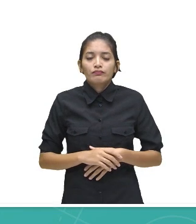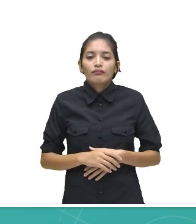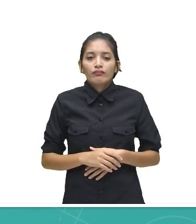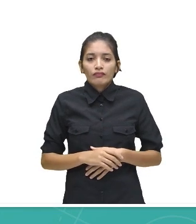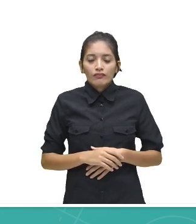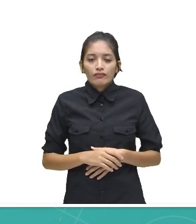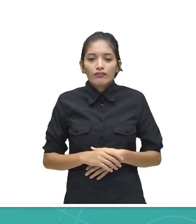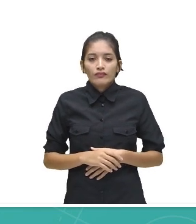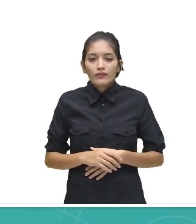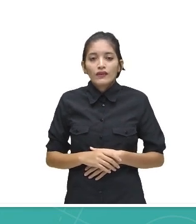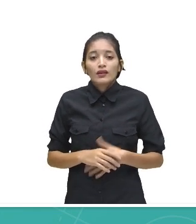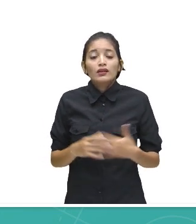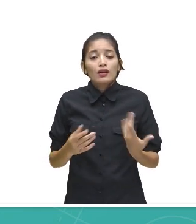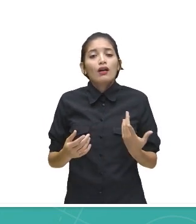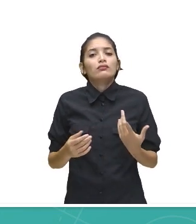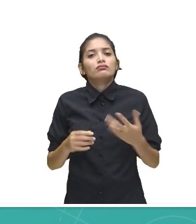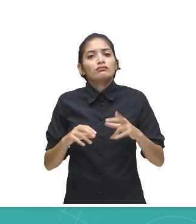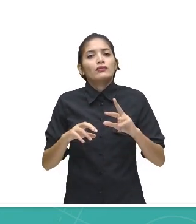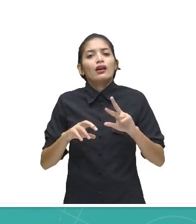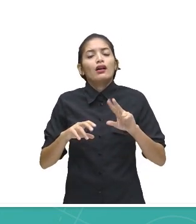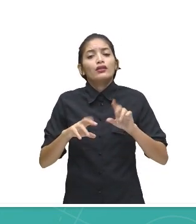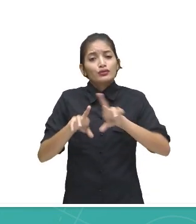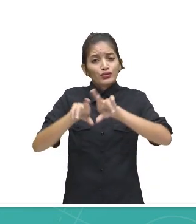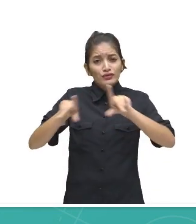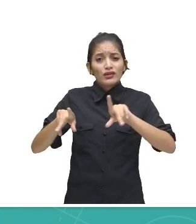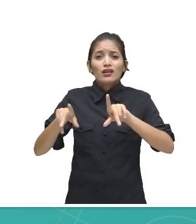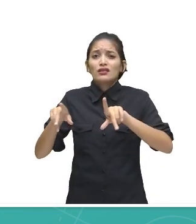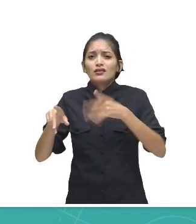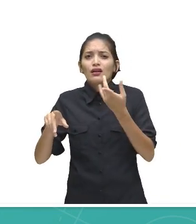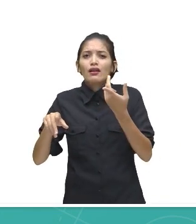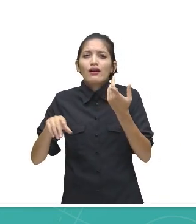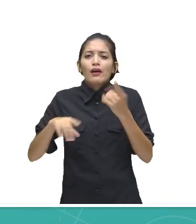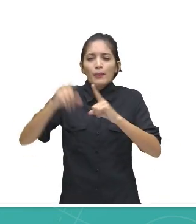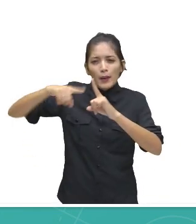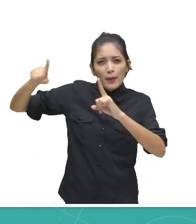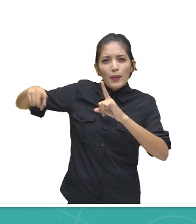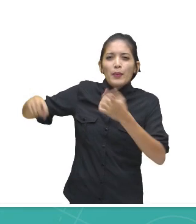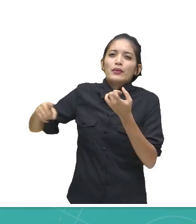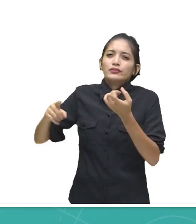na duração dos dias e das noites, né? A gente observa aí que, como a gente falou,